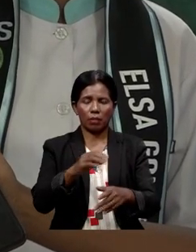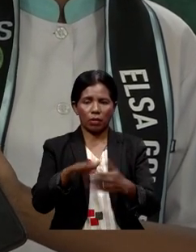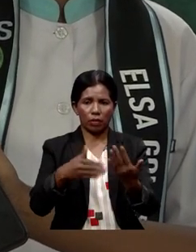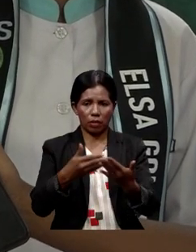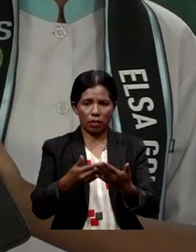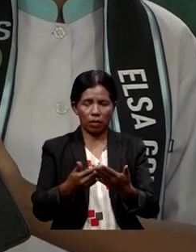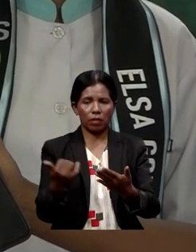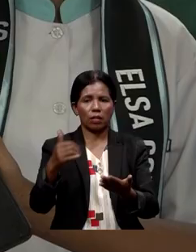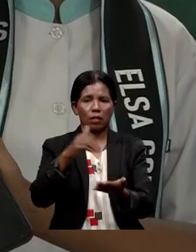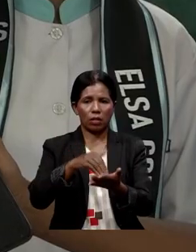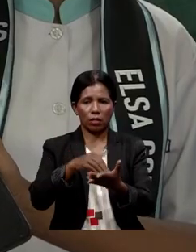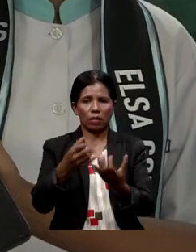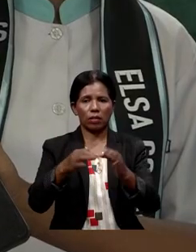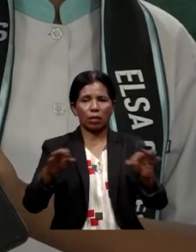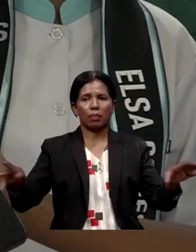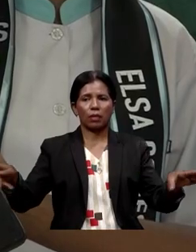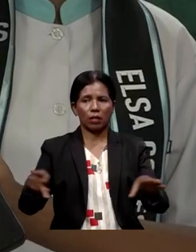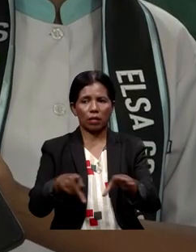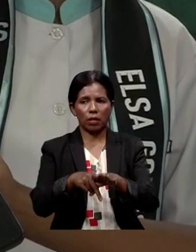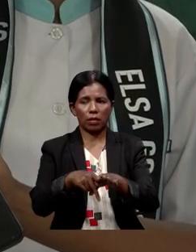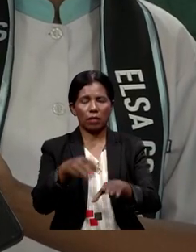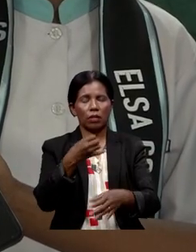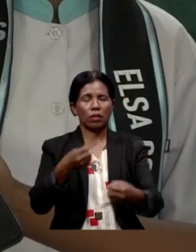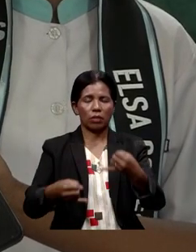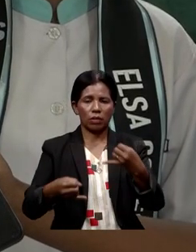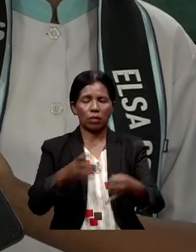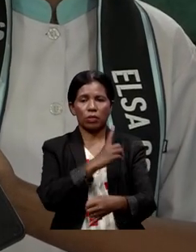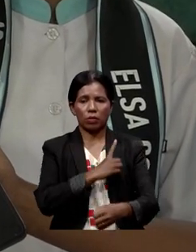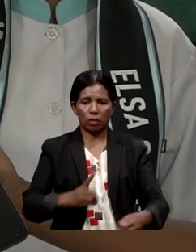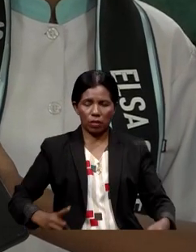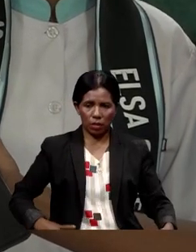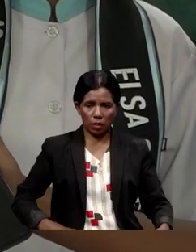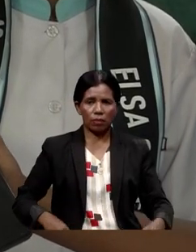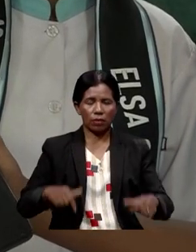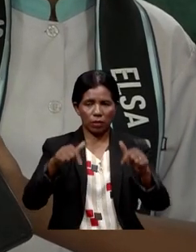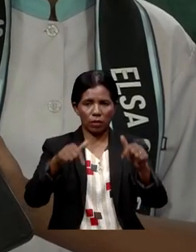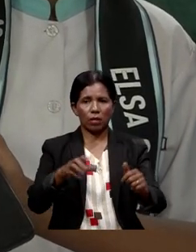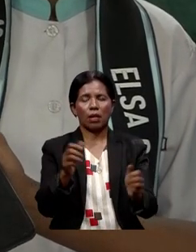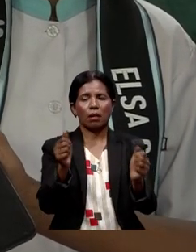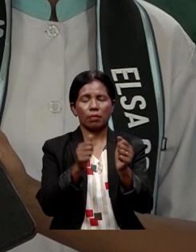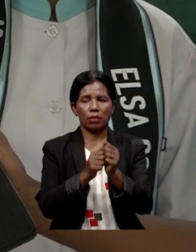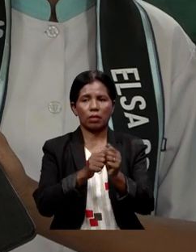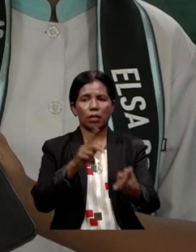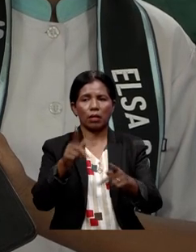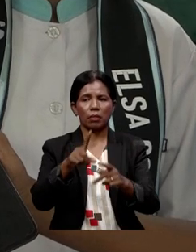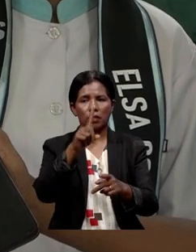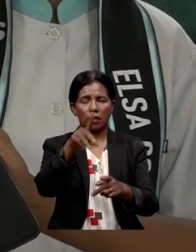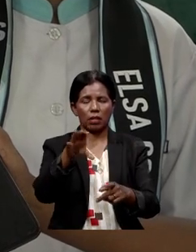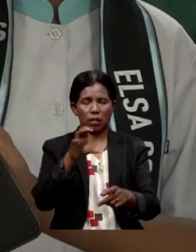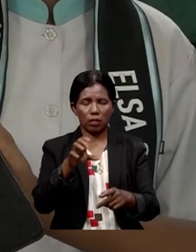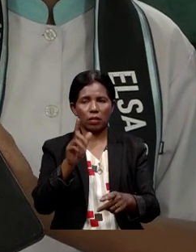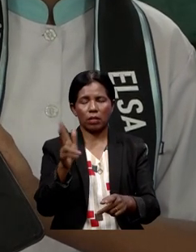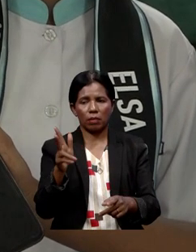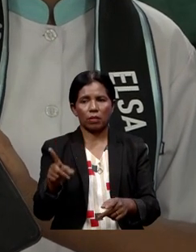remata sira ne estudo hola parte ia judicium ohi nia amutu ke mana atu sira tolnu resin